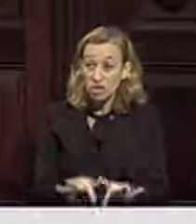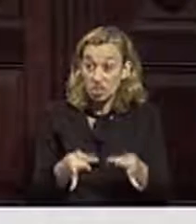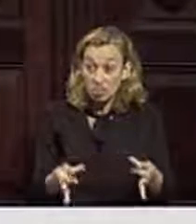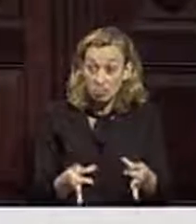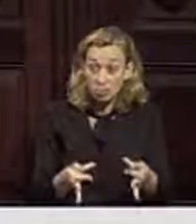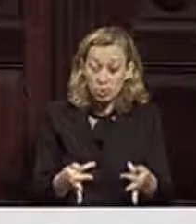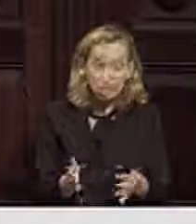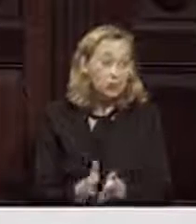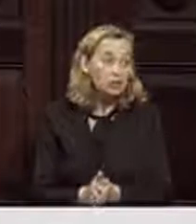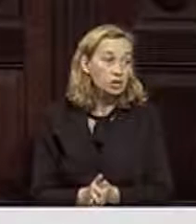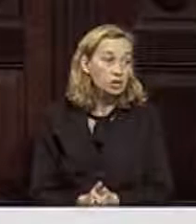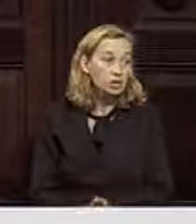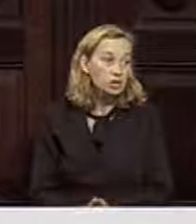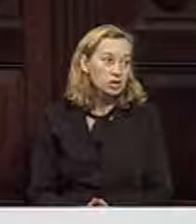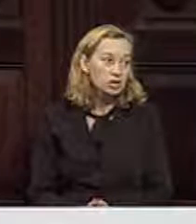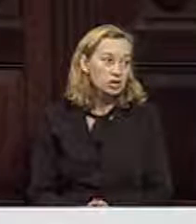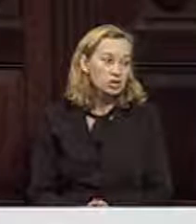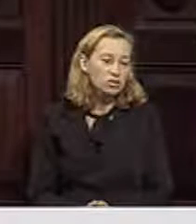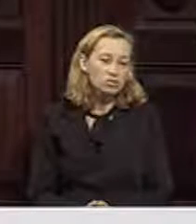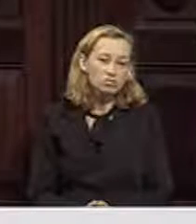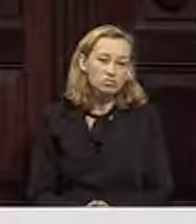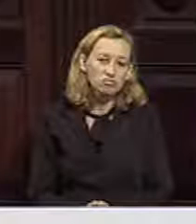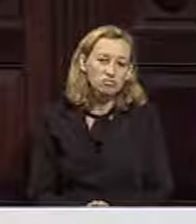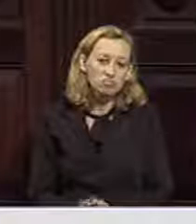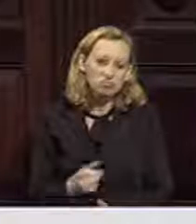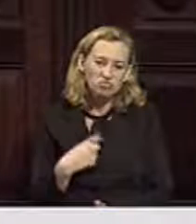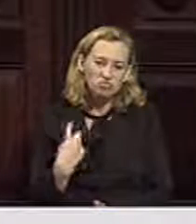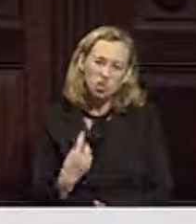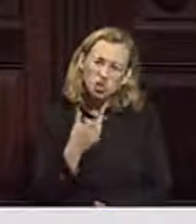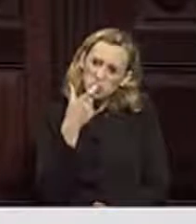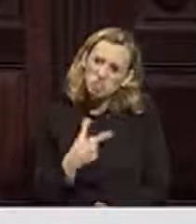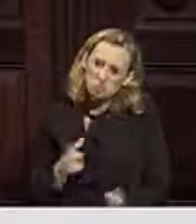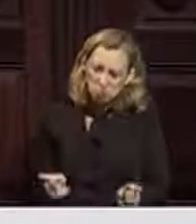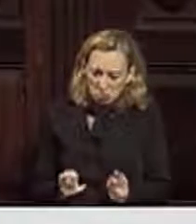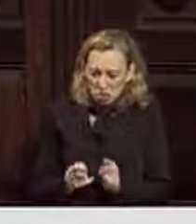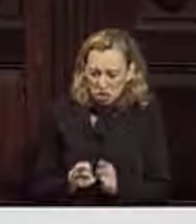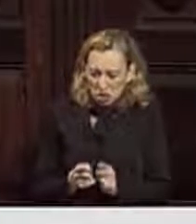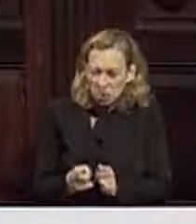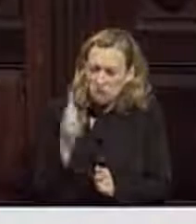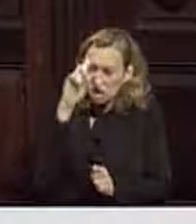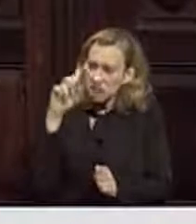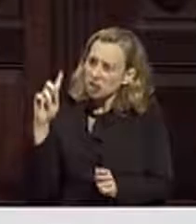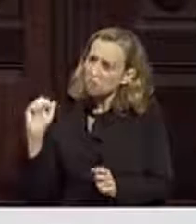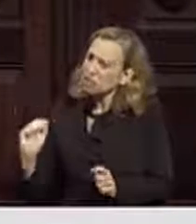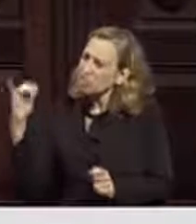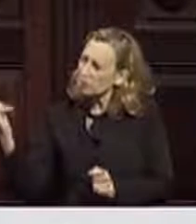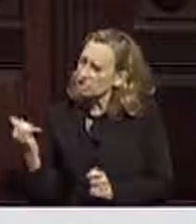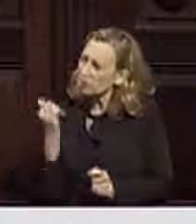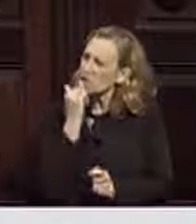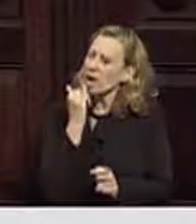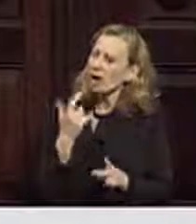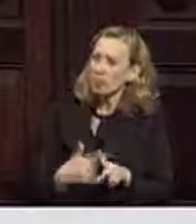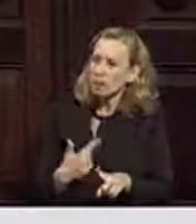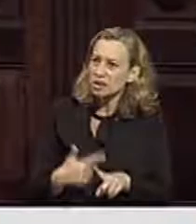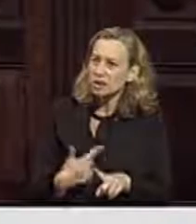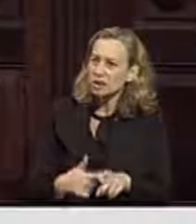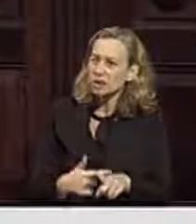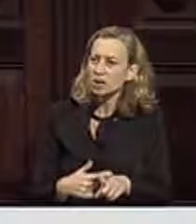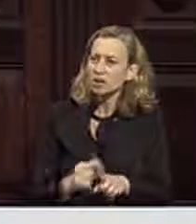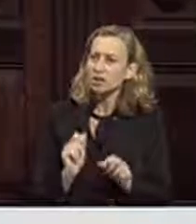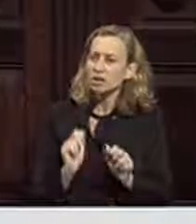o tempo faz se tornar tão pequenininho. Que Deus possa perdoar isso, mas que Deus também possa